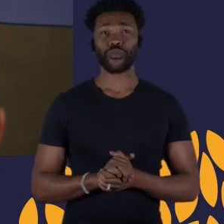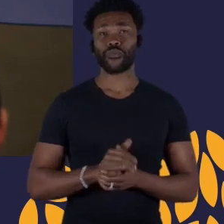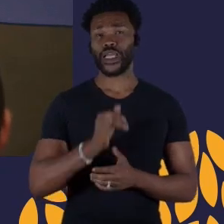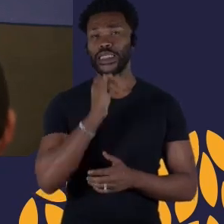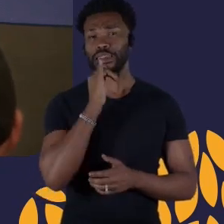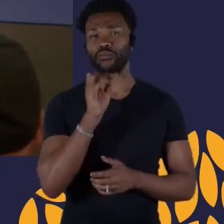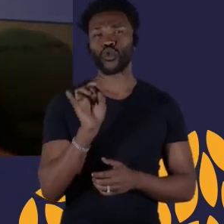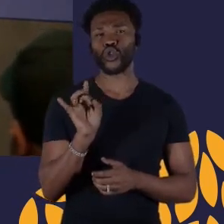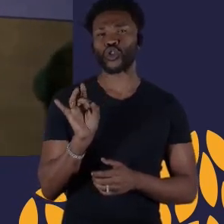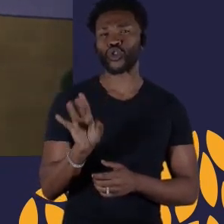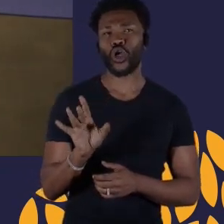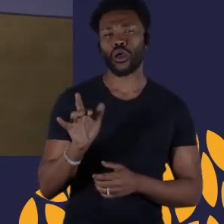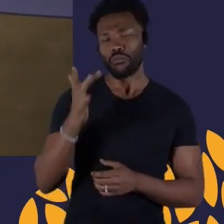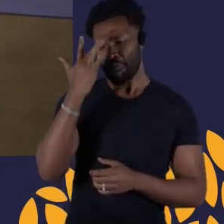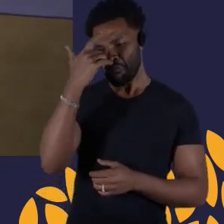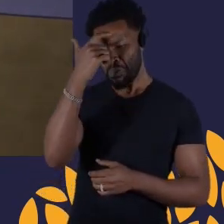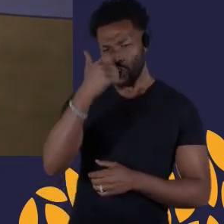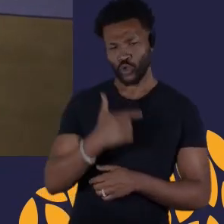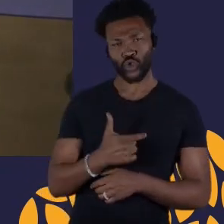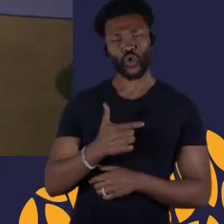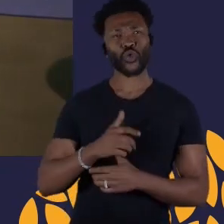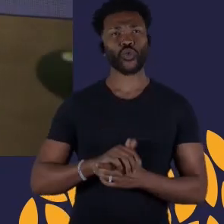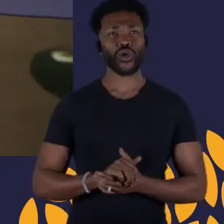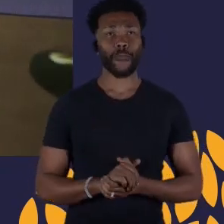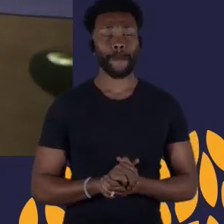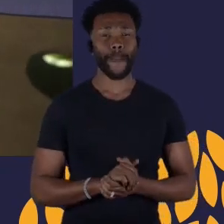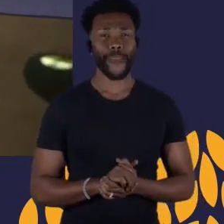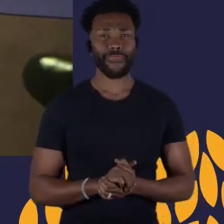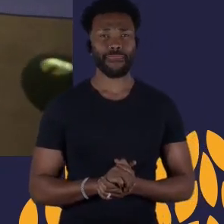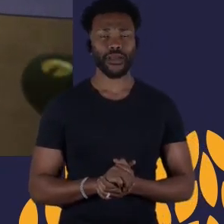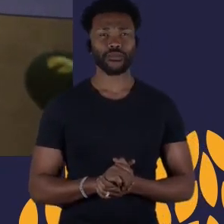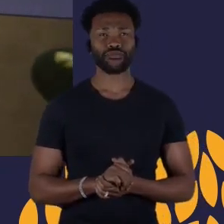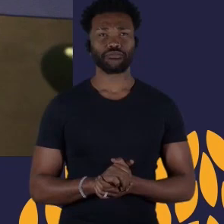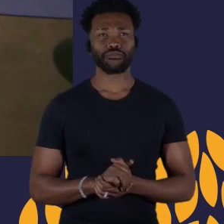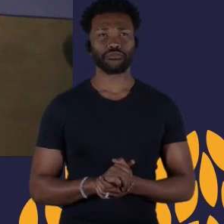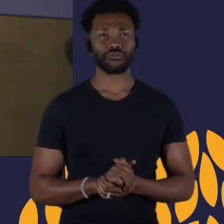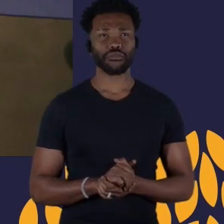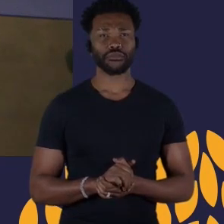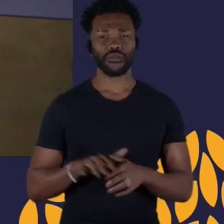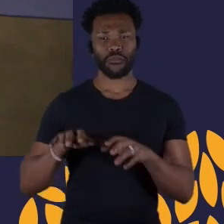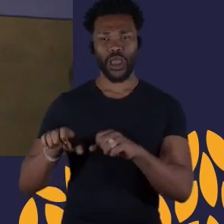a pessoa mais colocada em prisão, em cadeia?